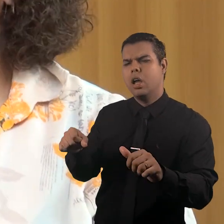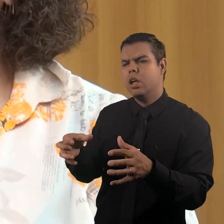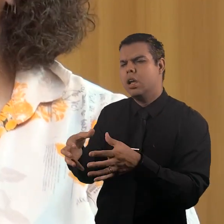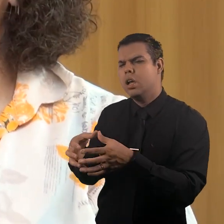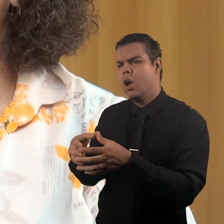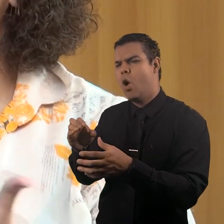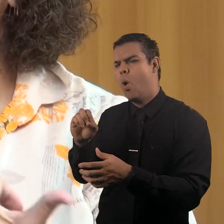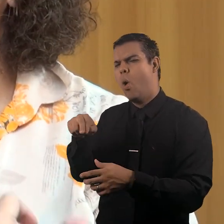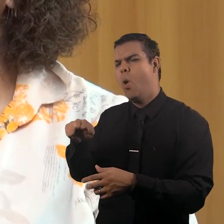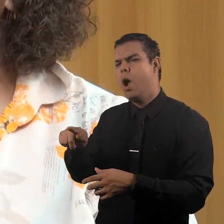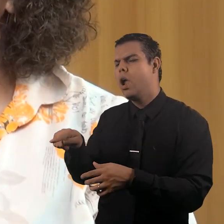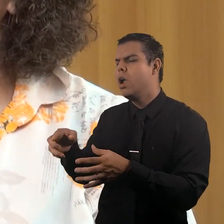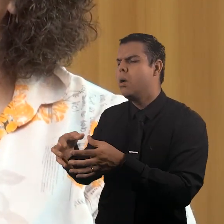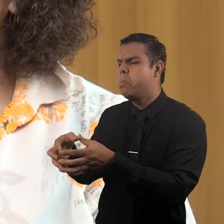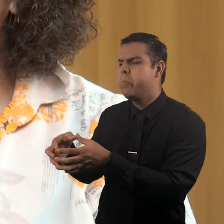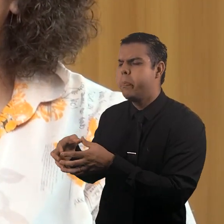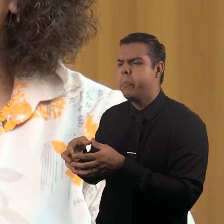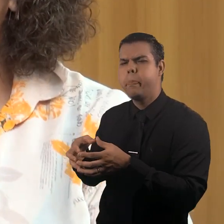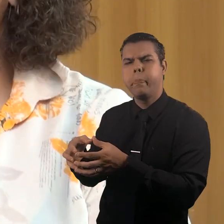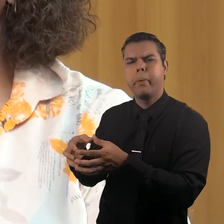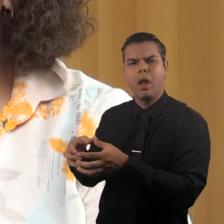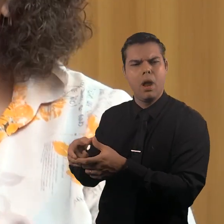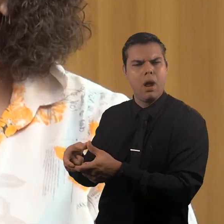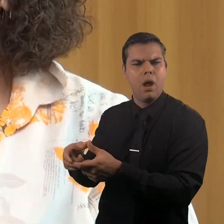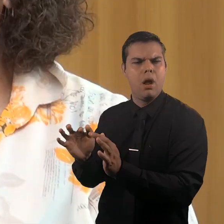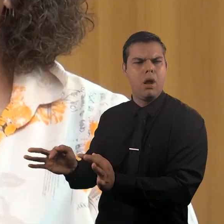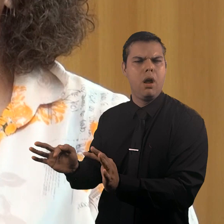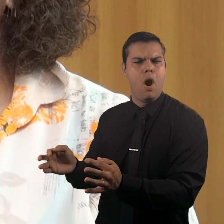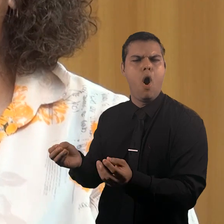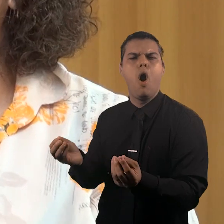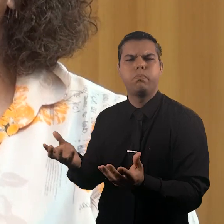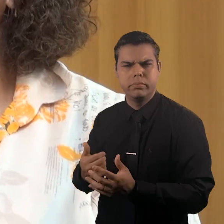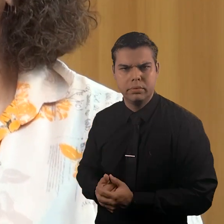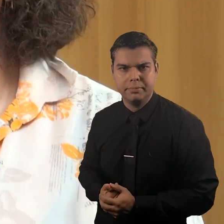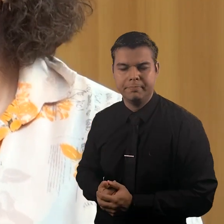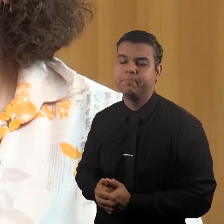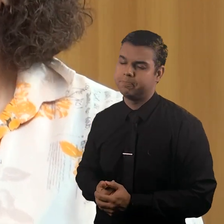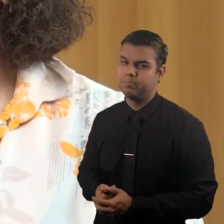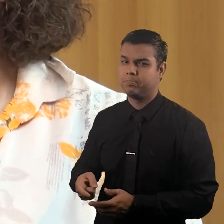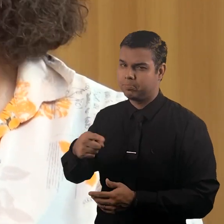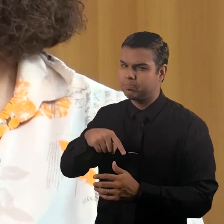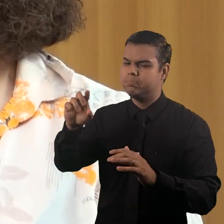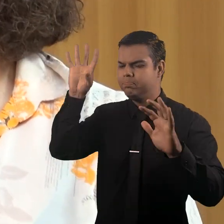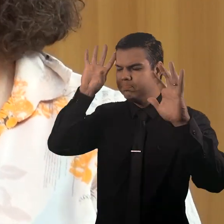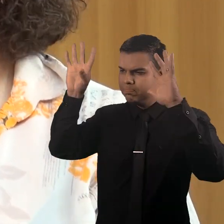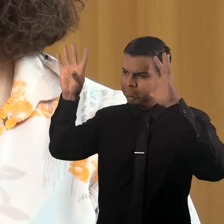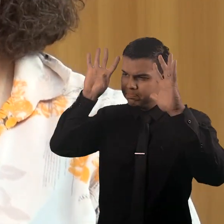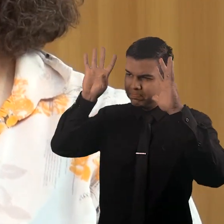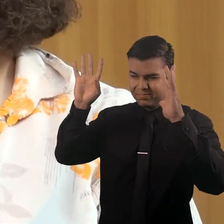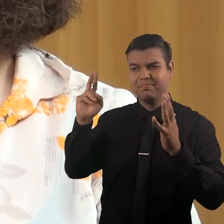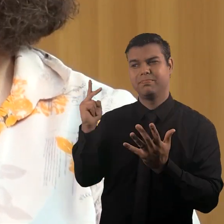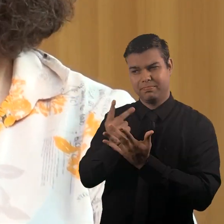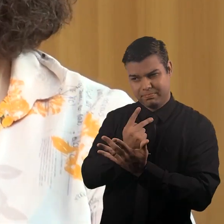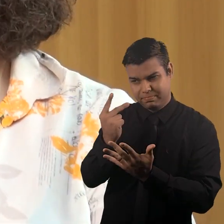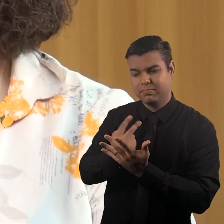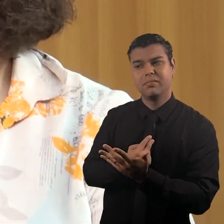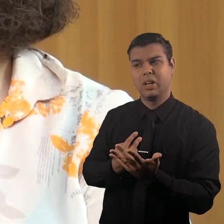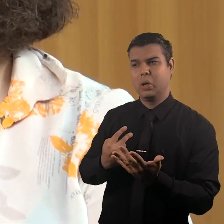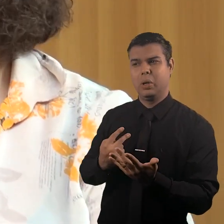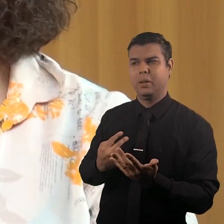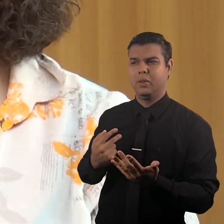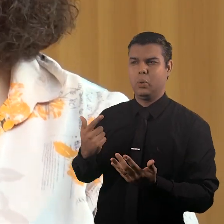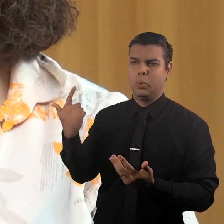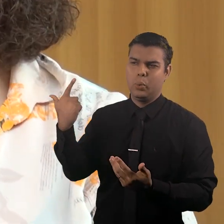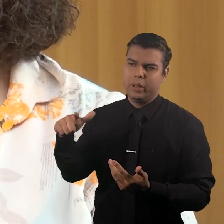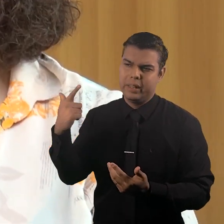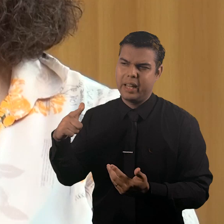como será na casa dessas pessoas que têm uma porta muito mais vulnerável do que nós. E ali a gente começou a pensar, está tudo errado,